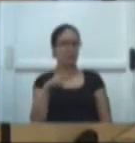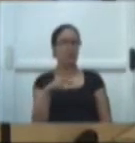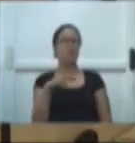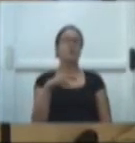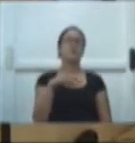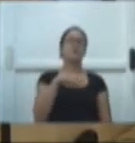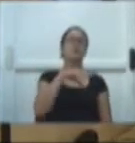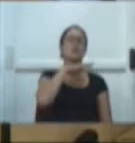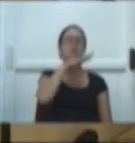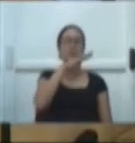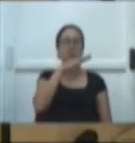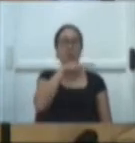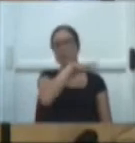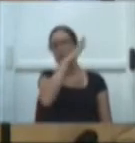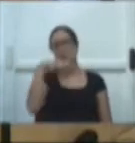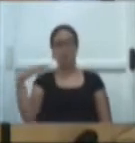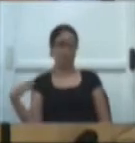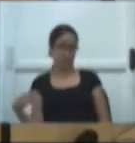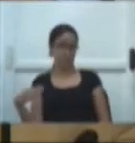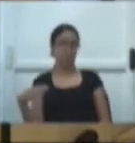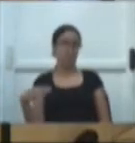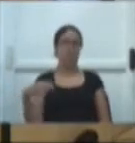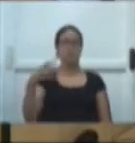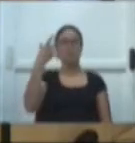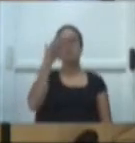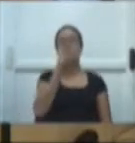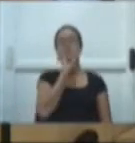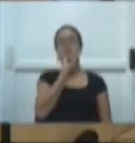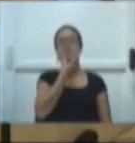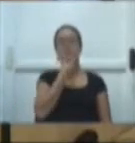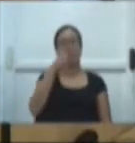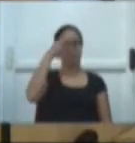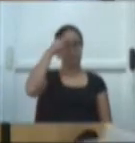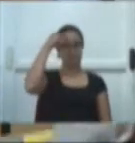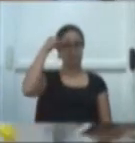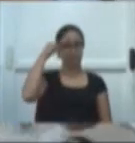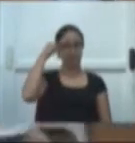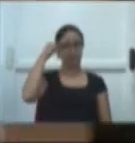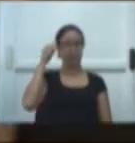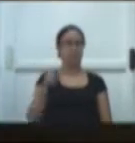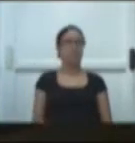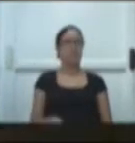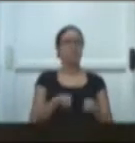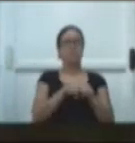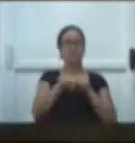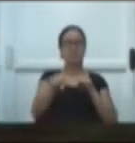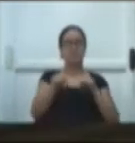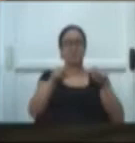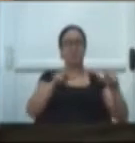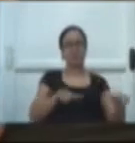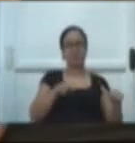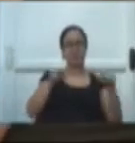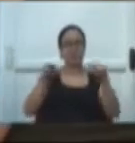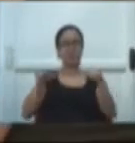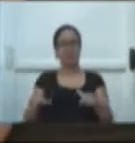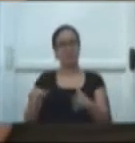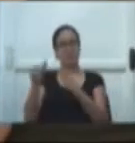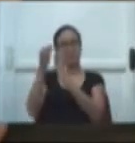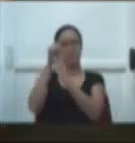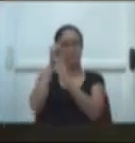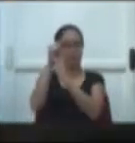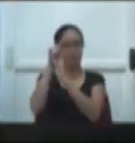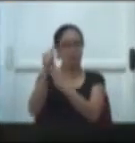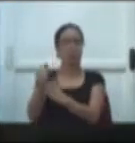Érica Monteiro, Wilson Nunes Cerqueira, concede o título de cidadão limeirense ao ilustríssimo senhor